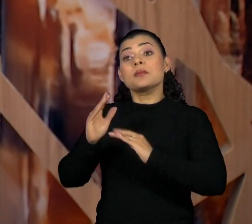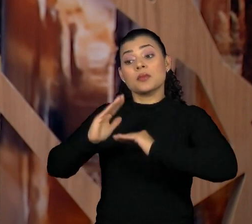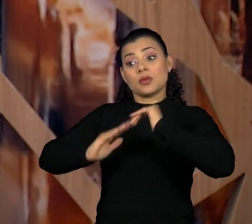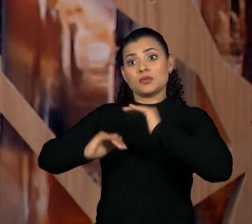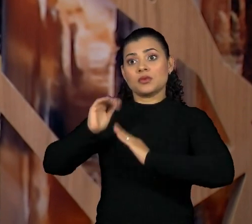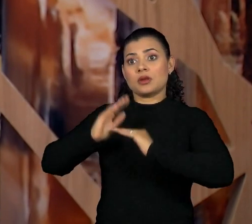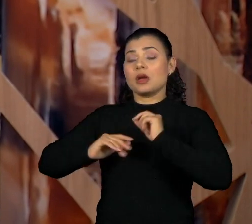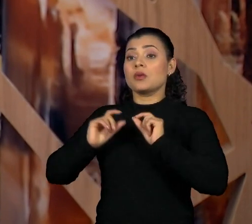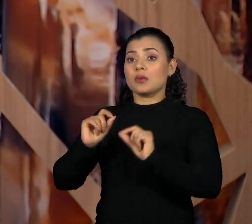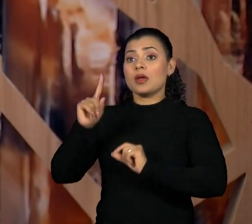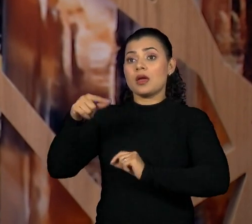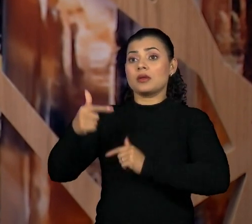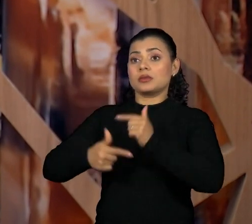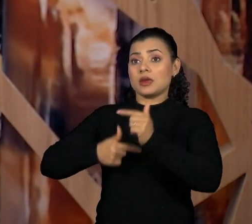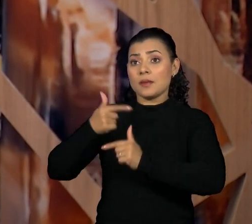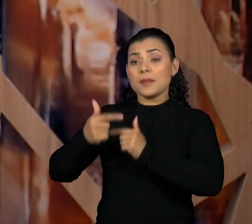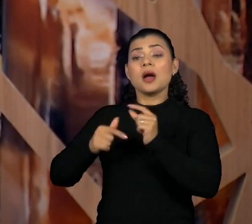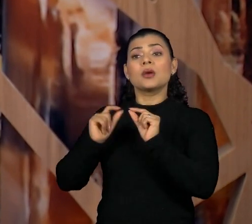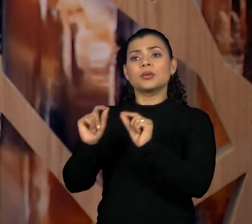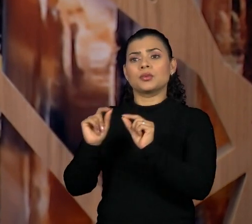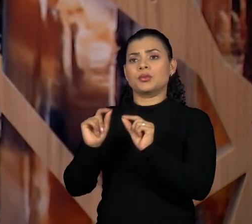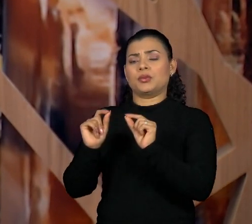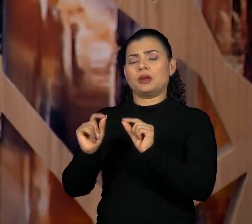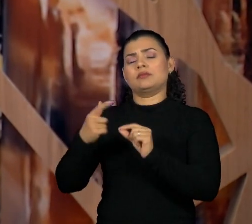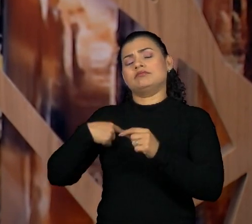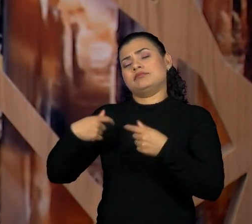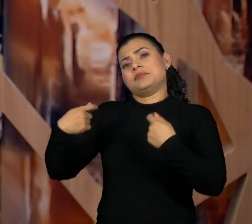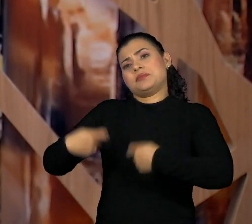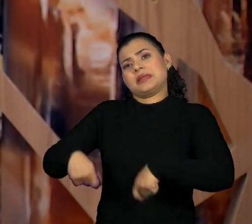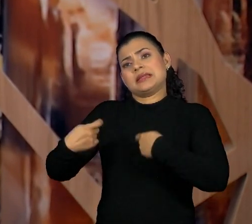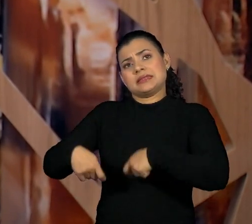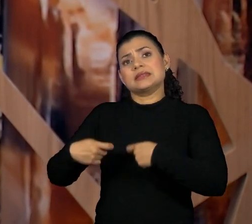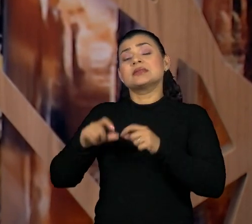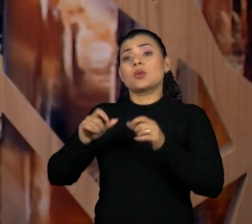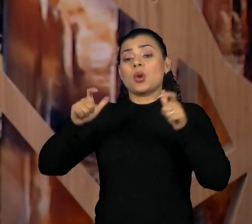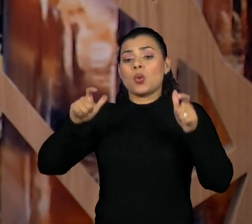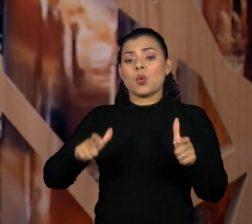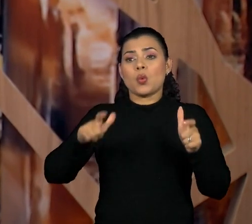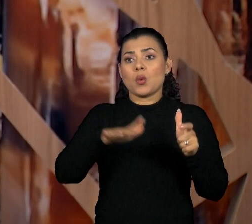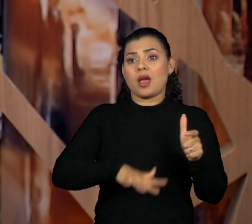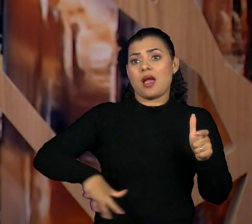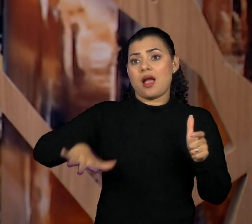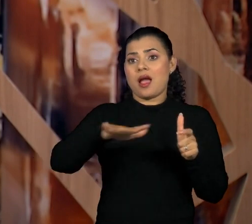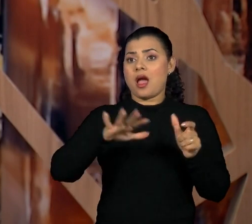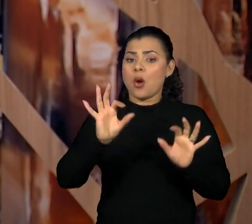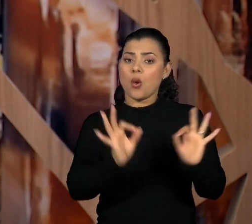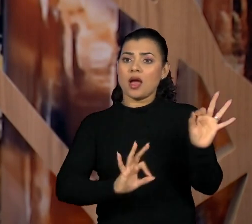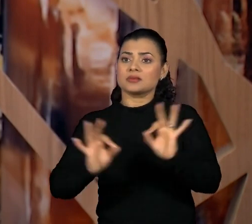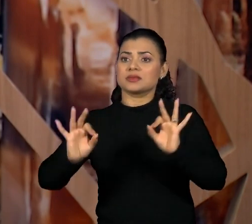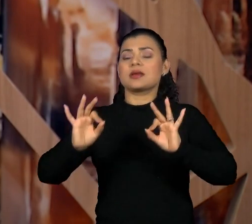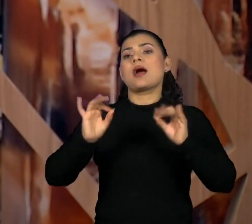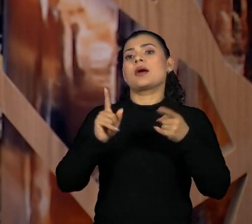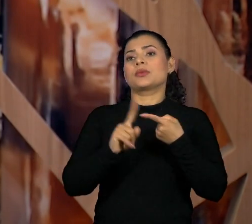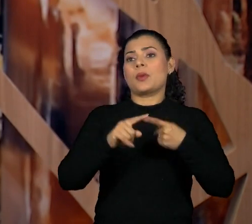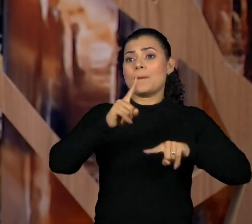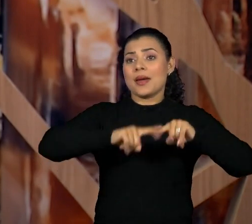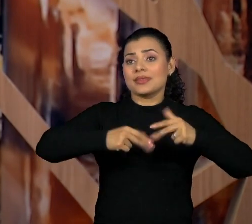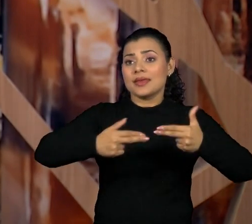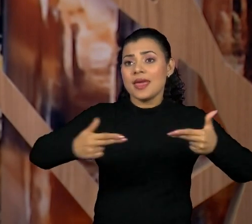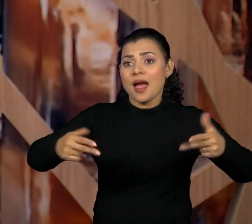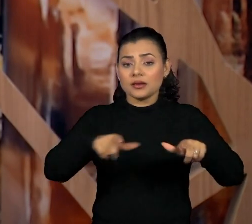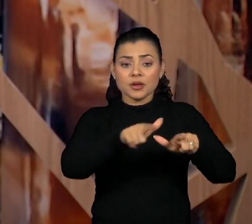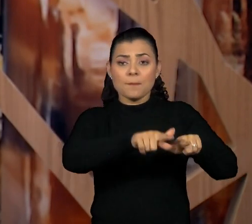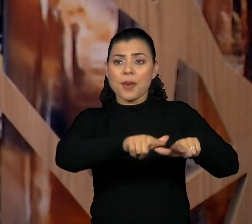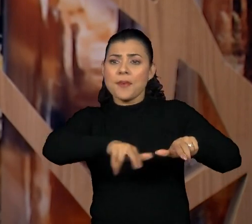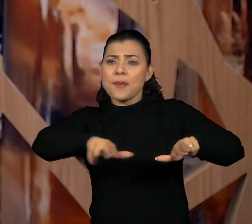artista de fato é um trabalhador e ele precisa de uma oficina perfeitamente equipada para executar o